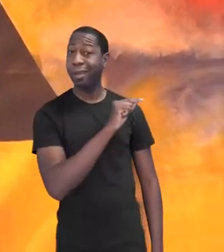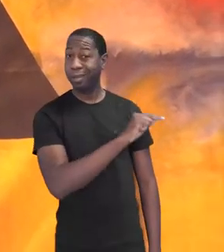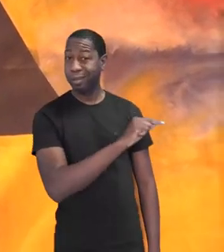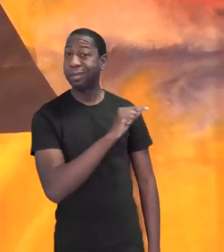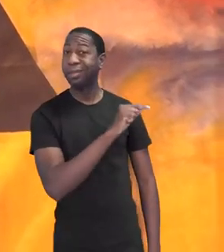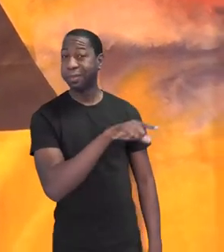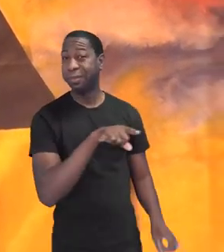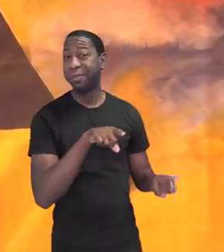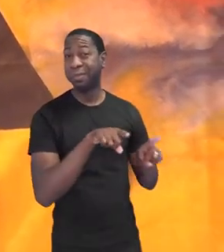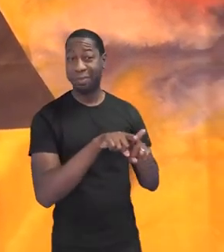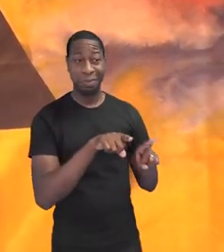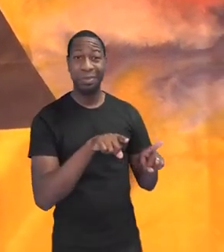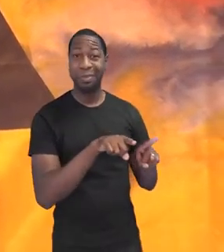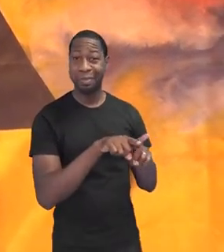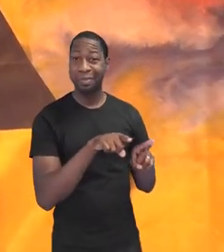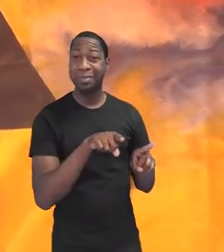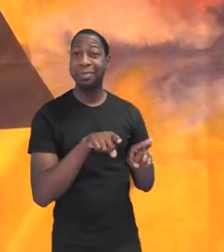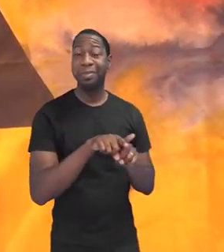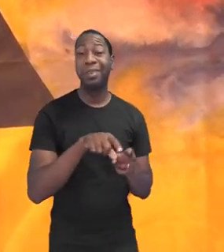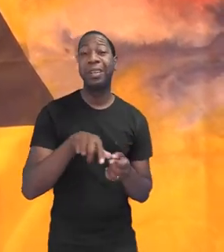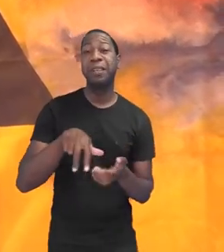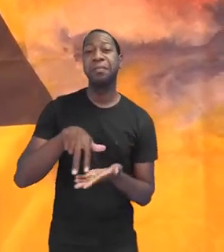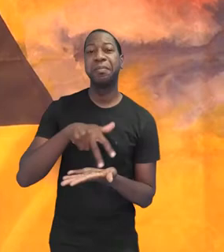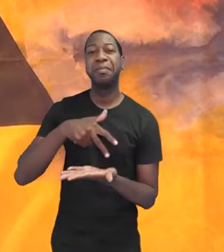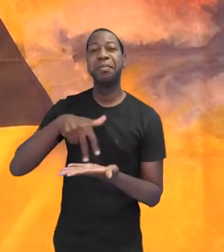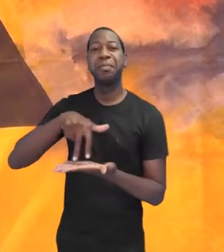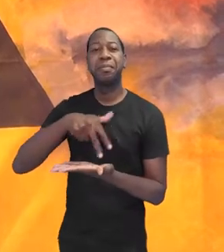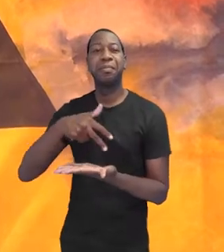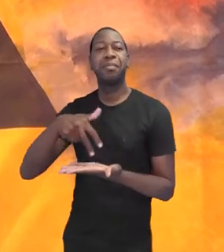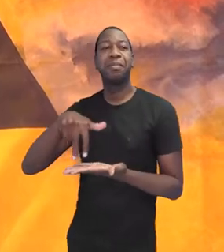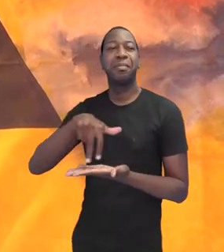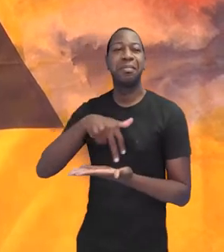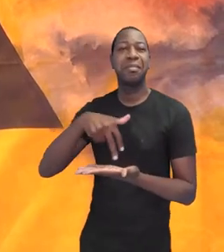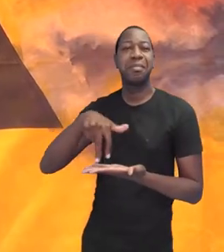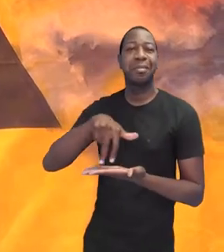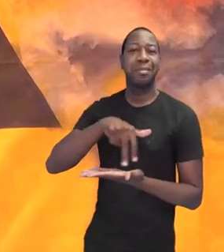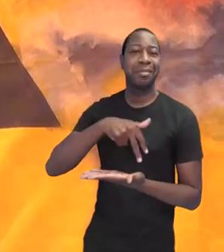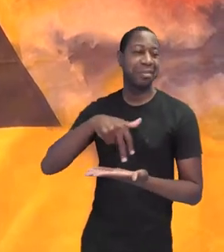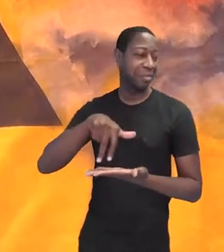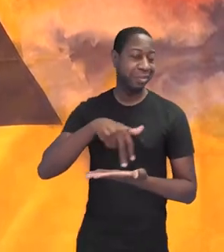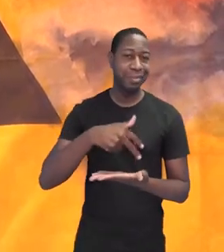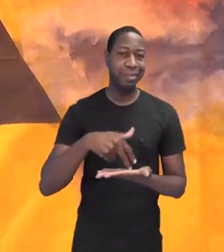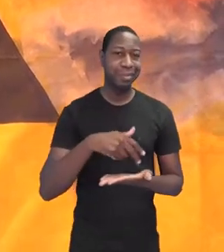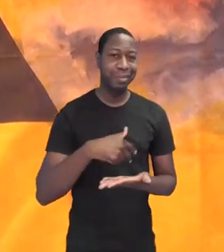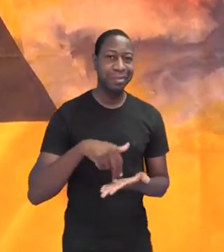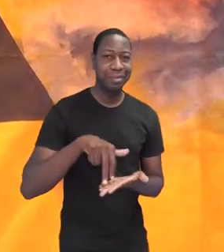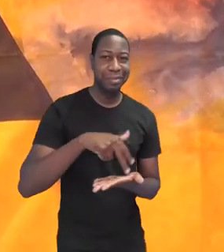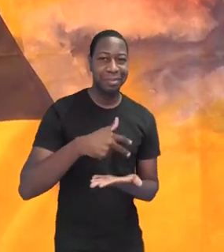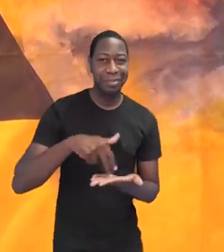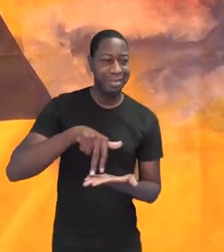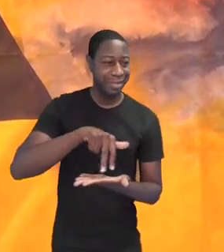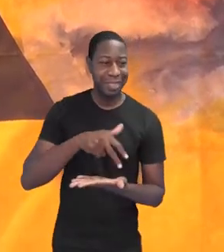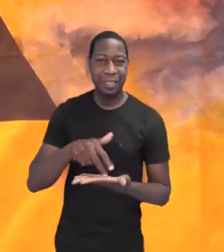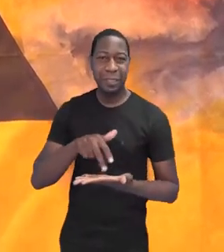Ela dançava porque tossia. Hoje danço de